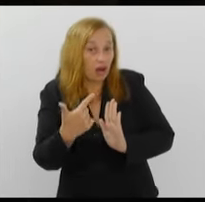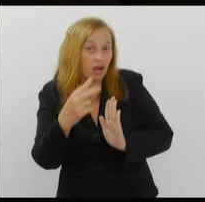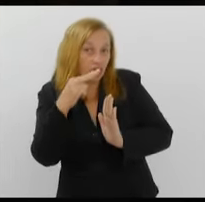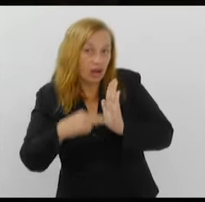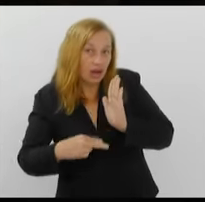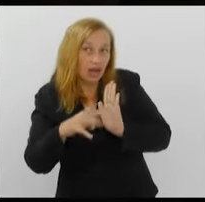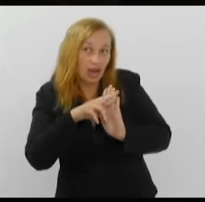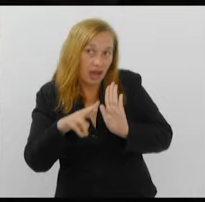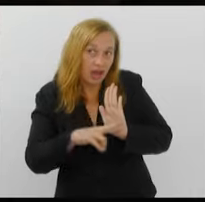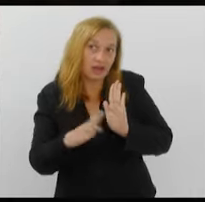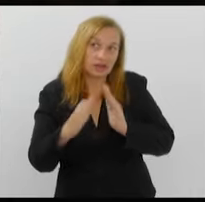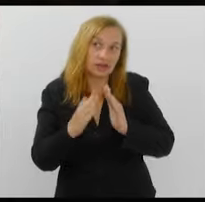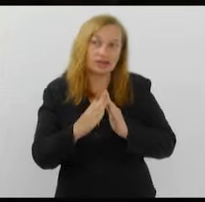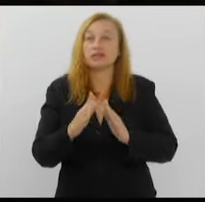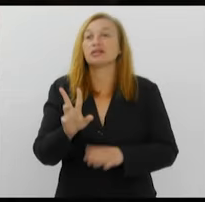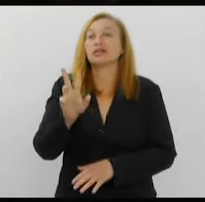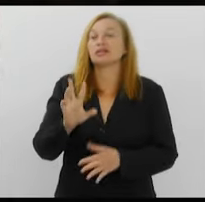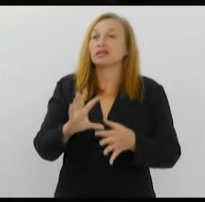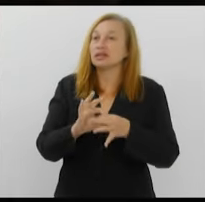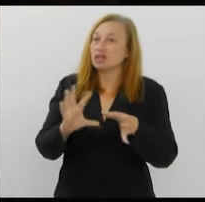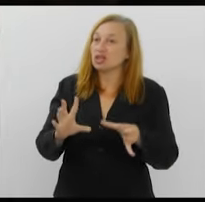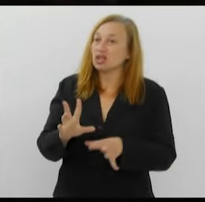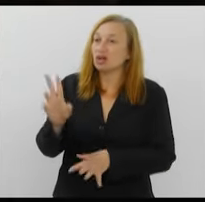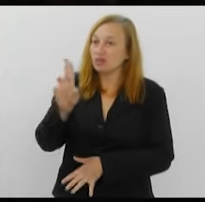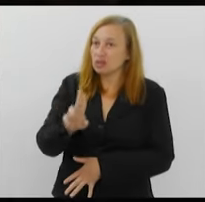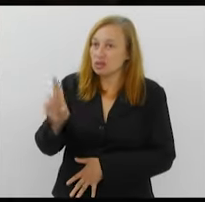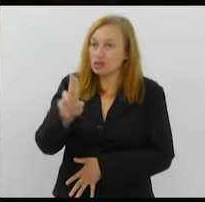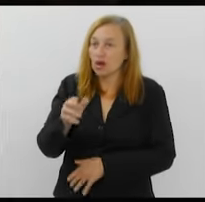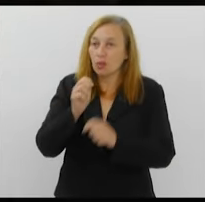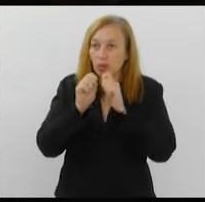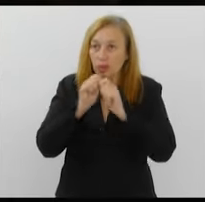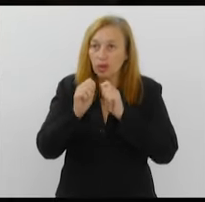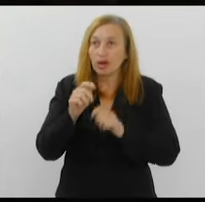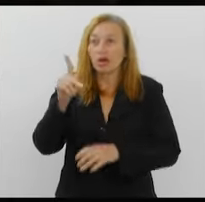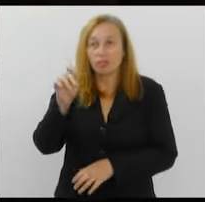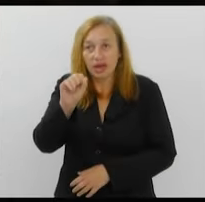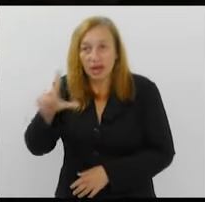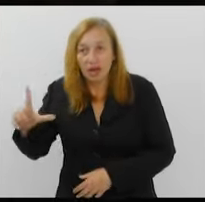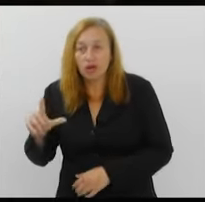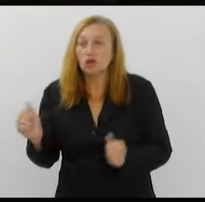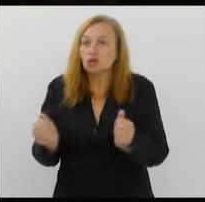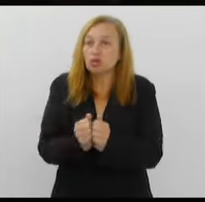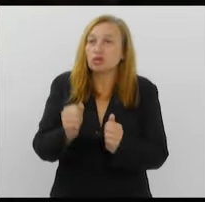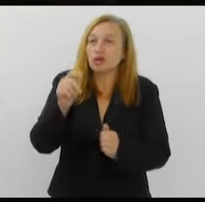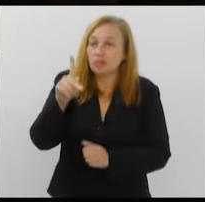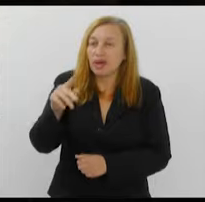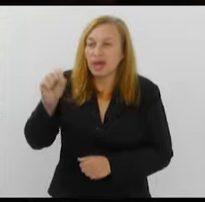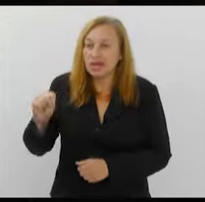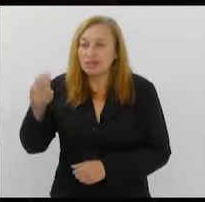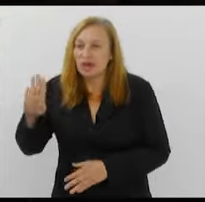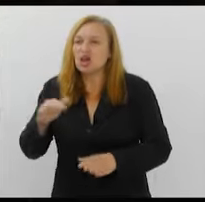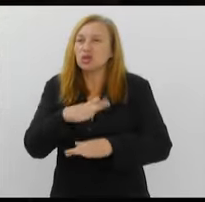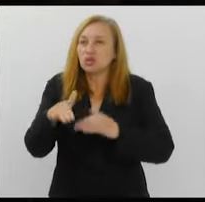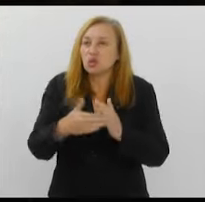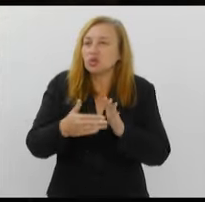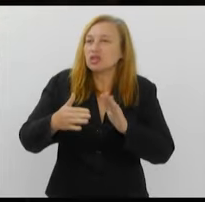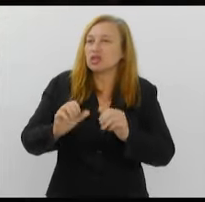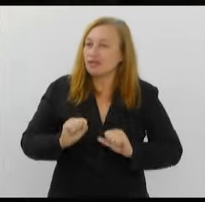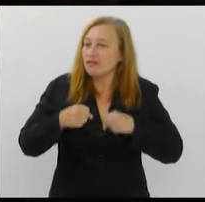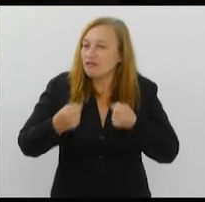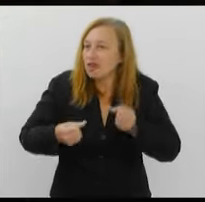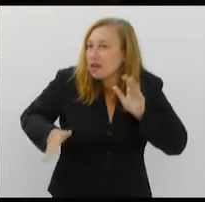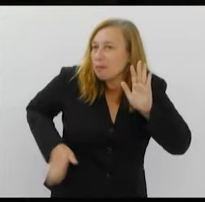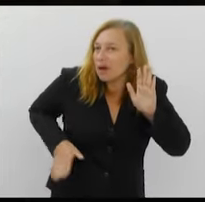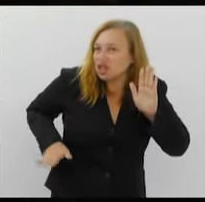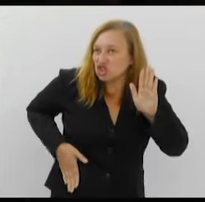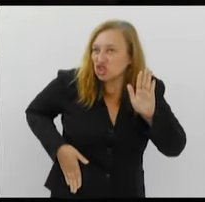à Vossa Excelência para a senhora poder usar o microfone. E aí, o PSOL, junto com o PSB, todos esses partidos que defendem maconheiro, traficante, marginal,